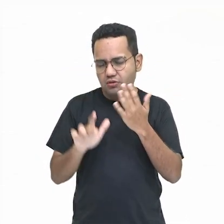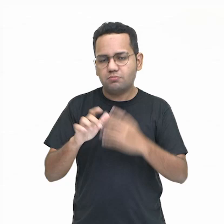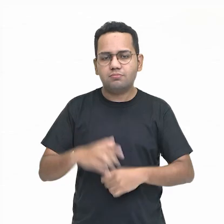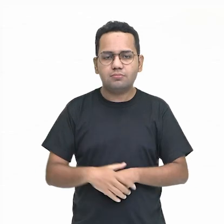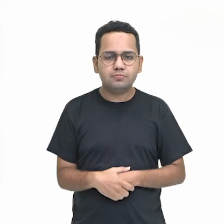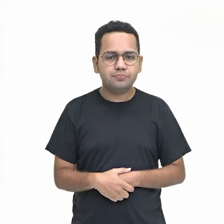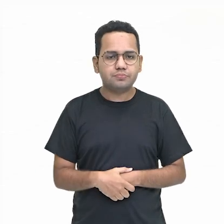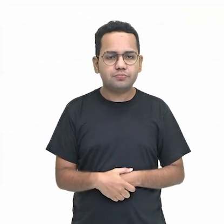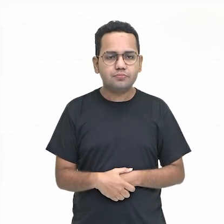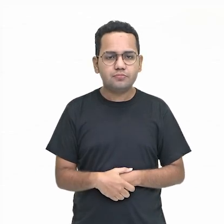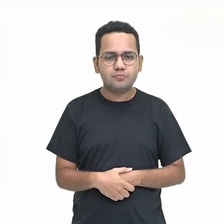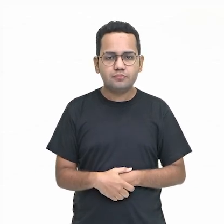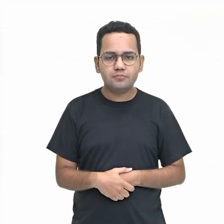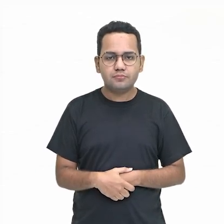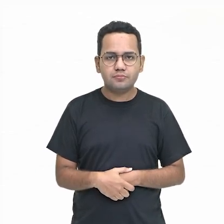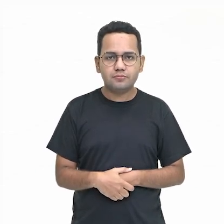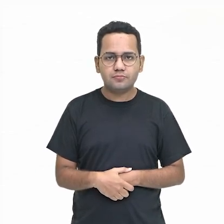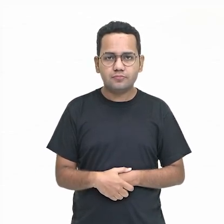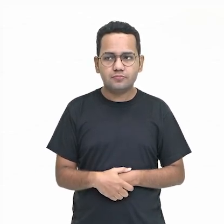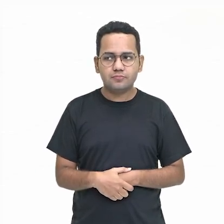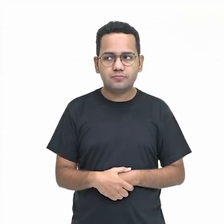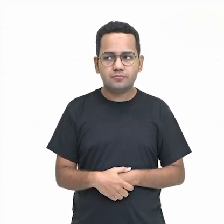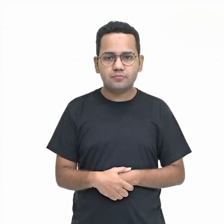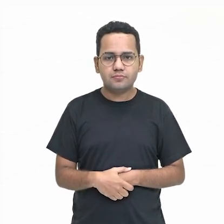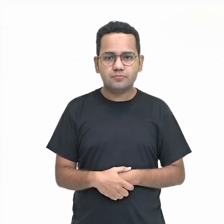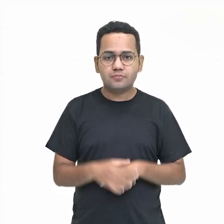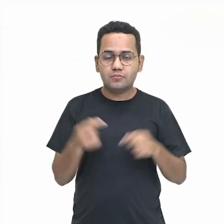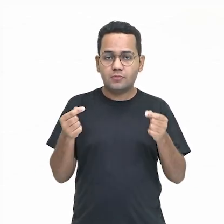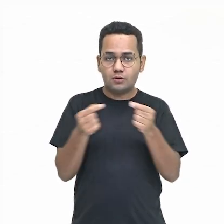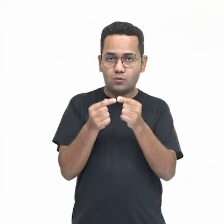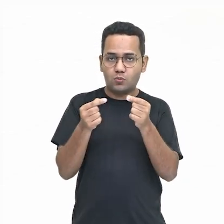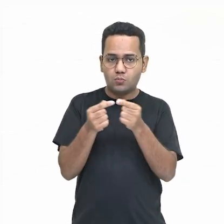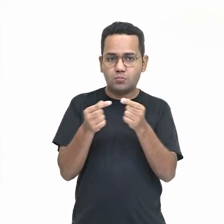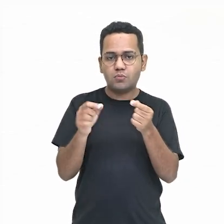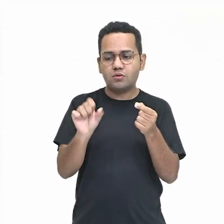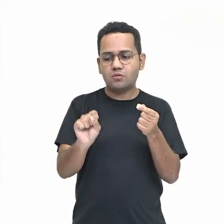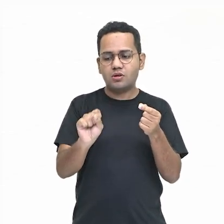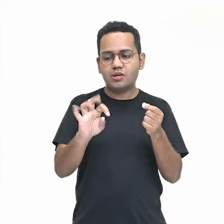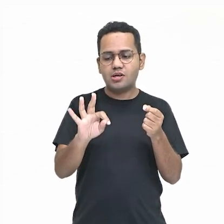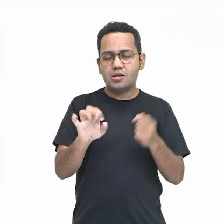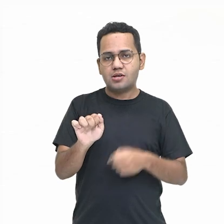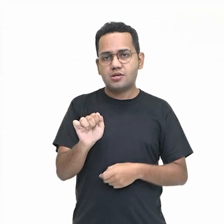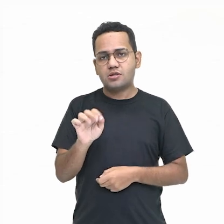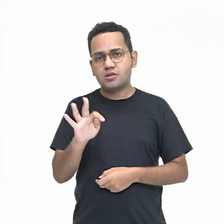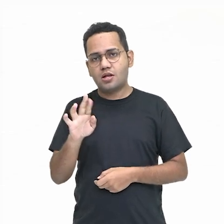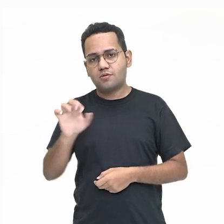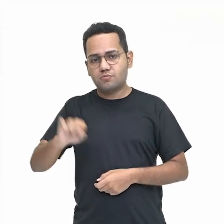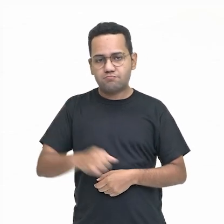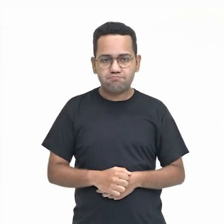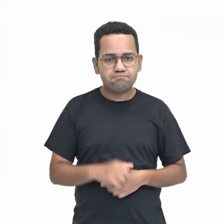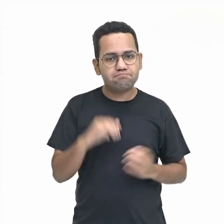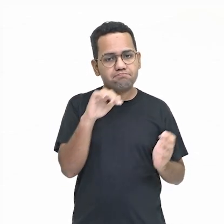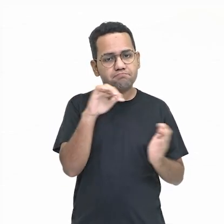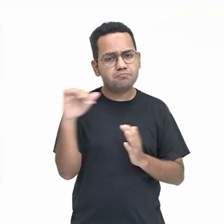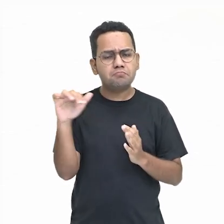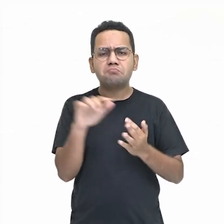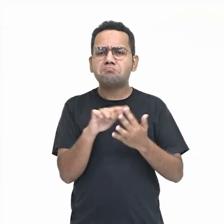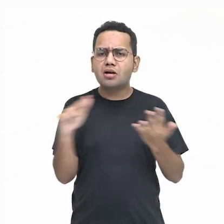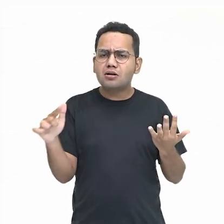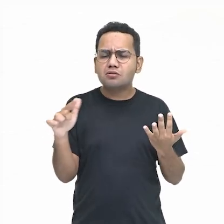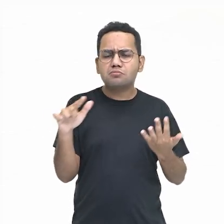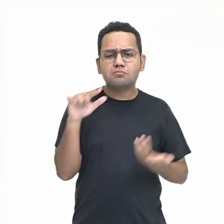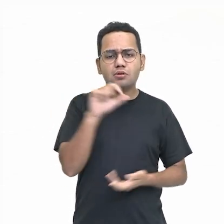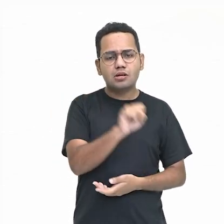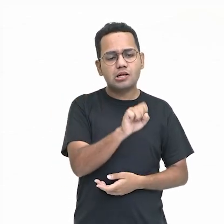responsabilidade ou privilégio. Então, dá a posição, dá o status. Né? Para cada posição de status, é atribuída